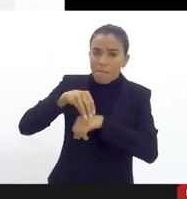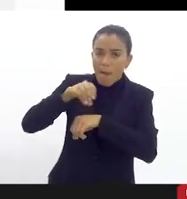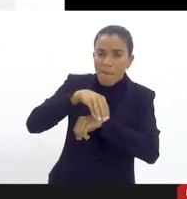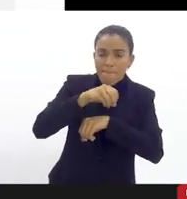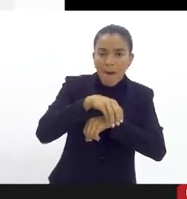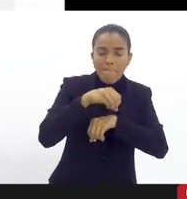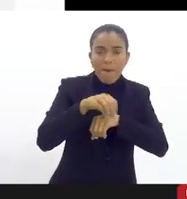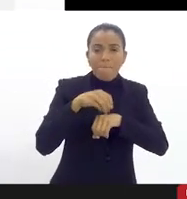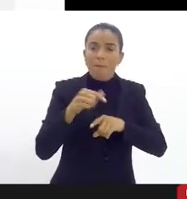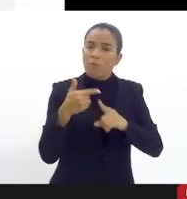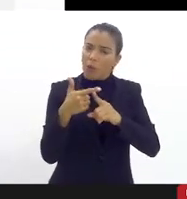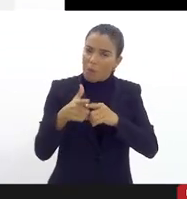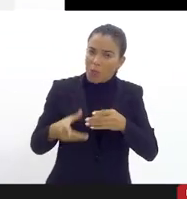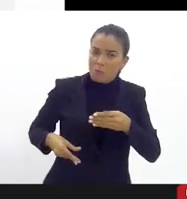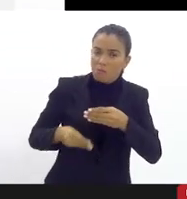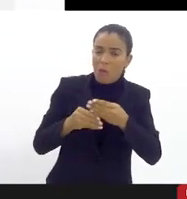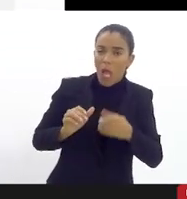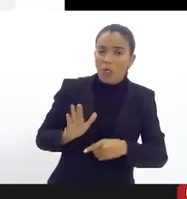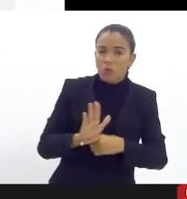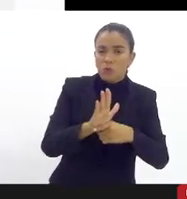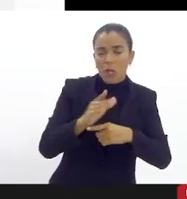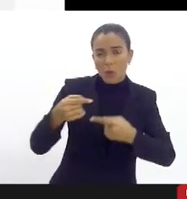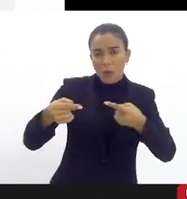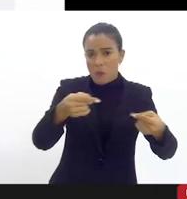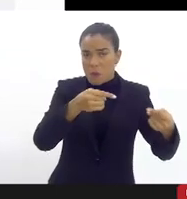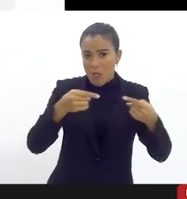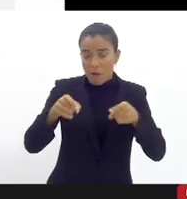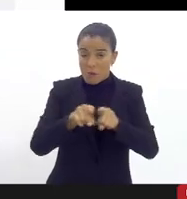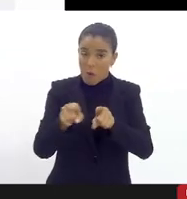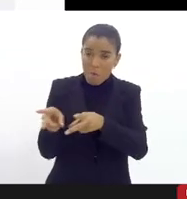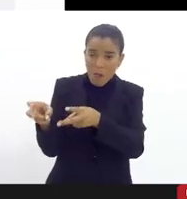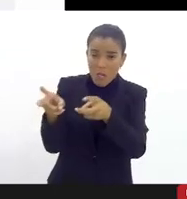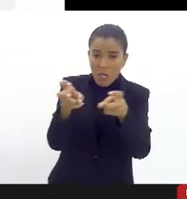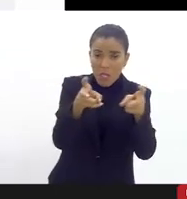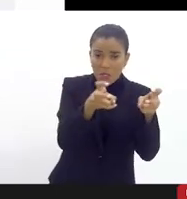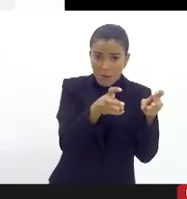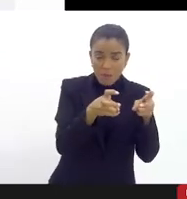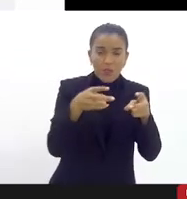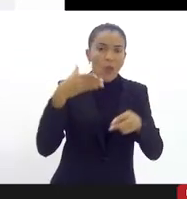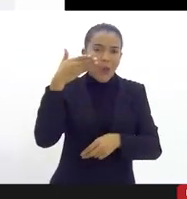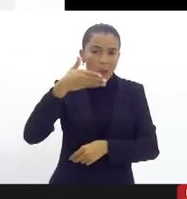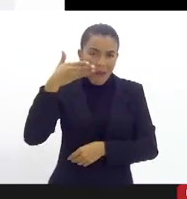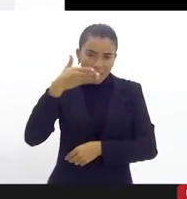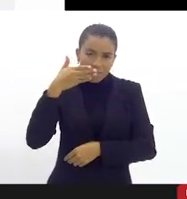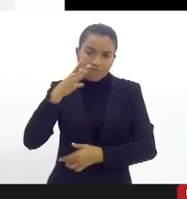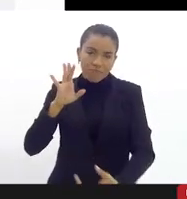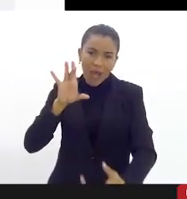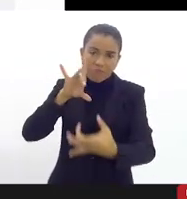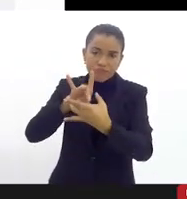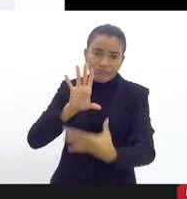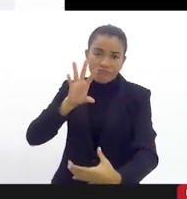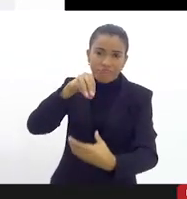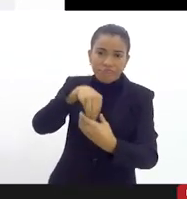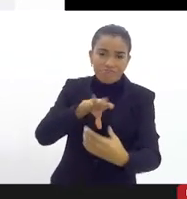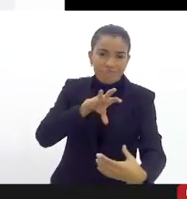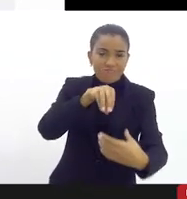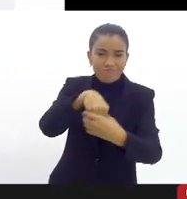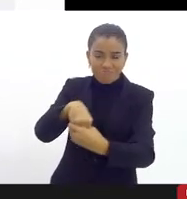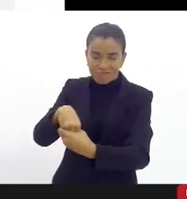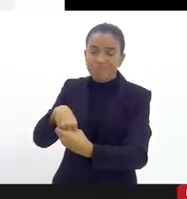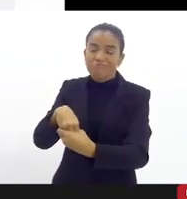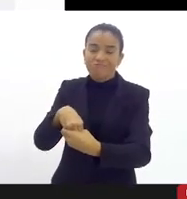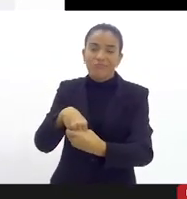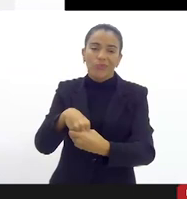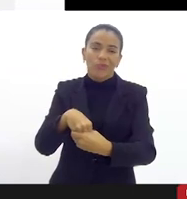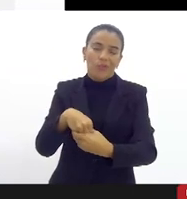porque acho que elas podem contribuir para o debate E pelo que eu percebi das falas elas estão em certa maneira em sintonia com que tem sido dito aqui